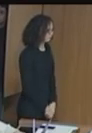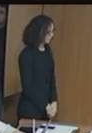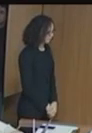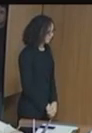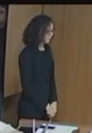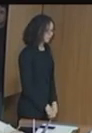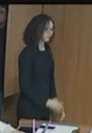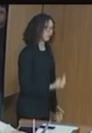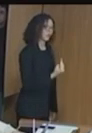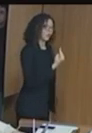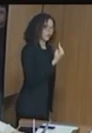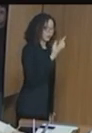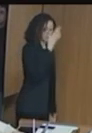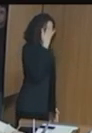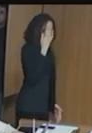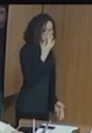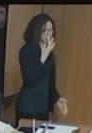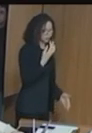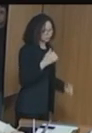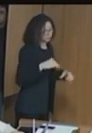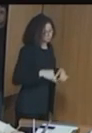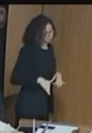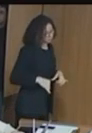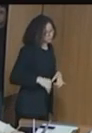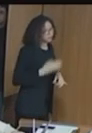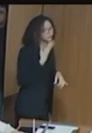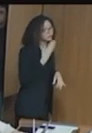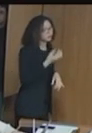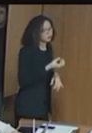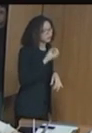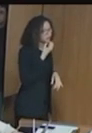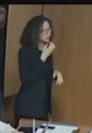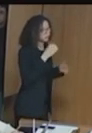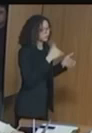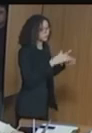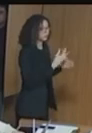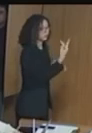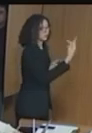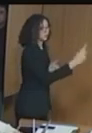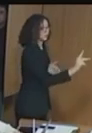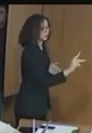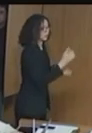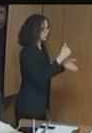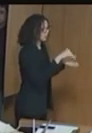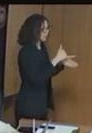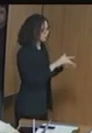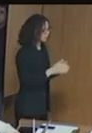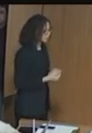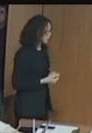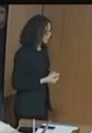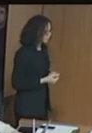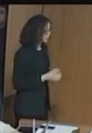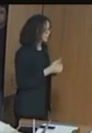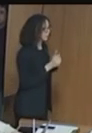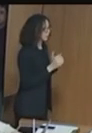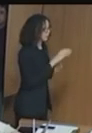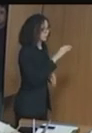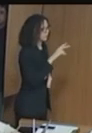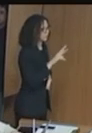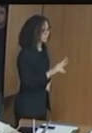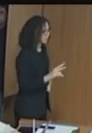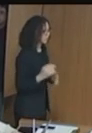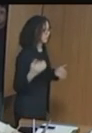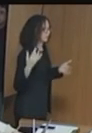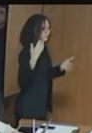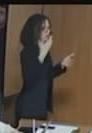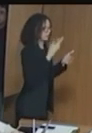Uma suposta vítima que disse que foi pedir uma oportunidade de emprego no gabinete de Vossa Excelência. Levou o currículo e de lá para cá